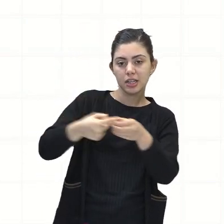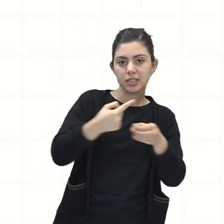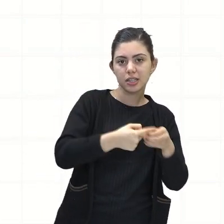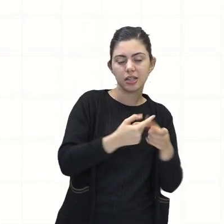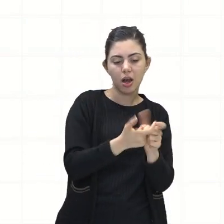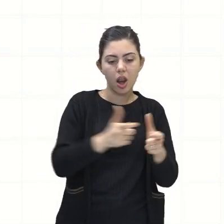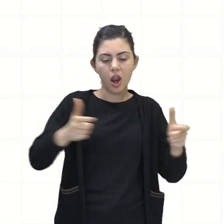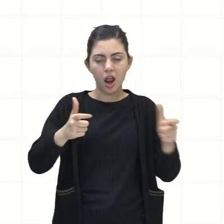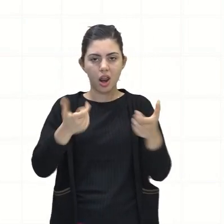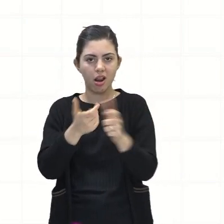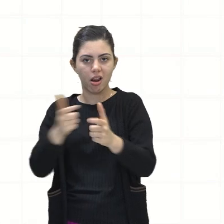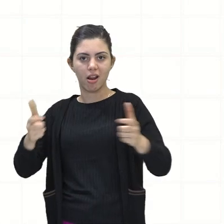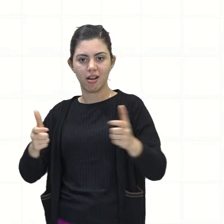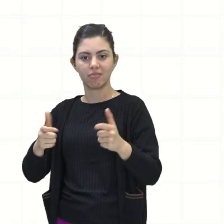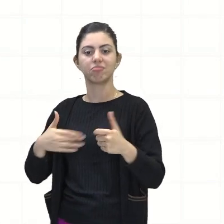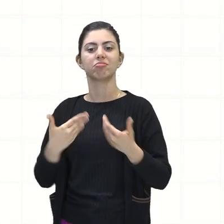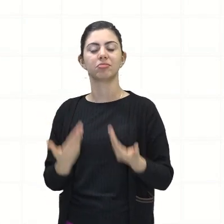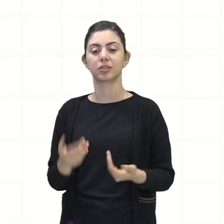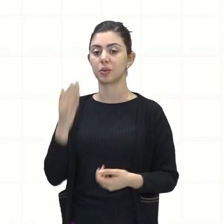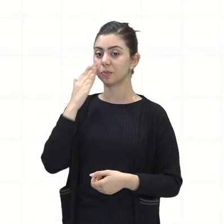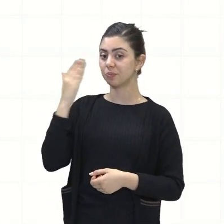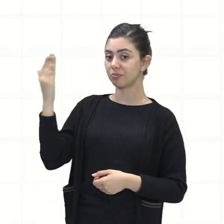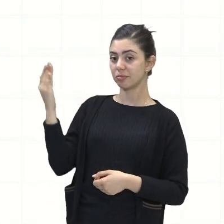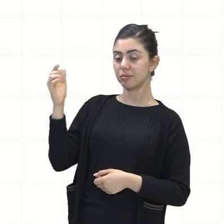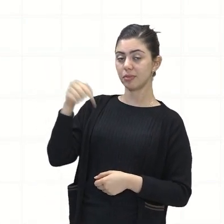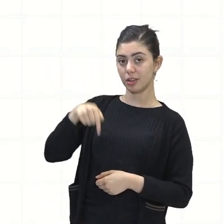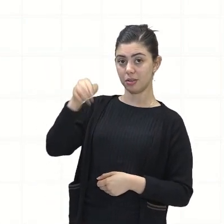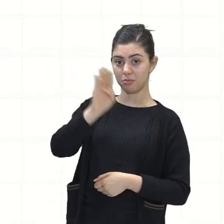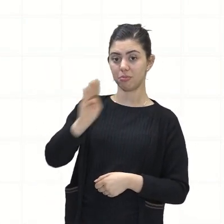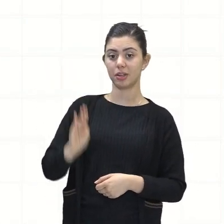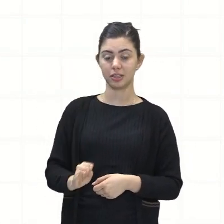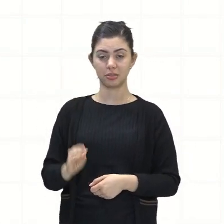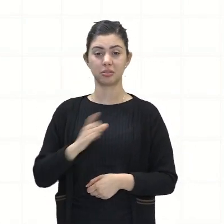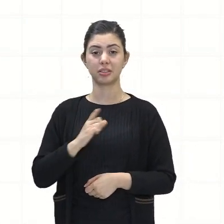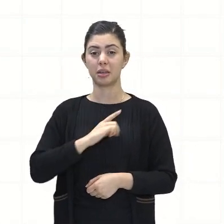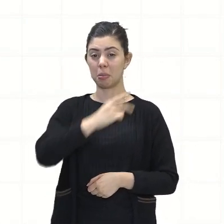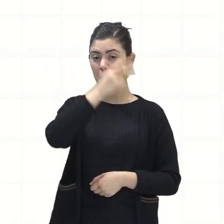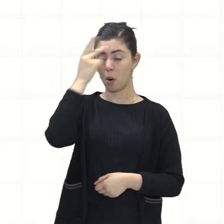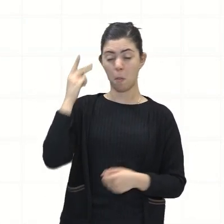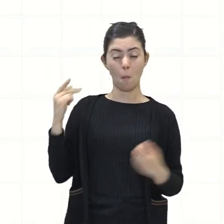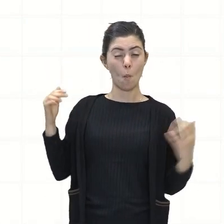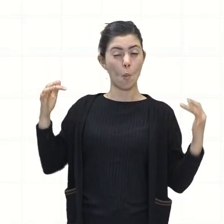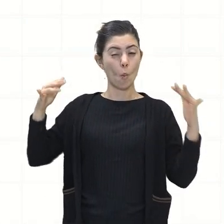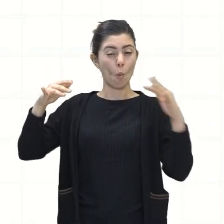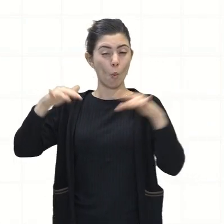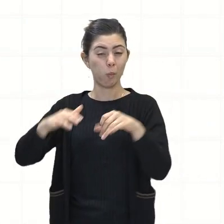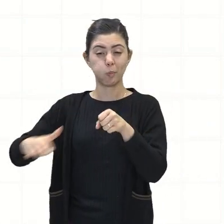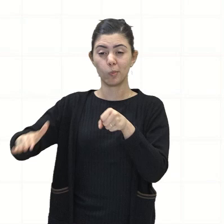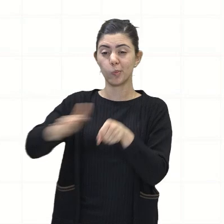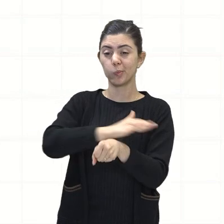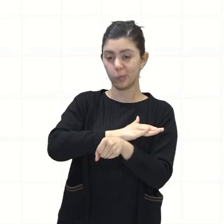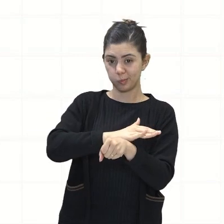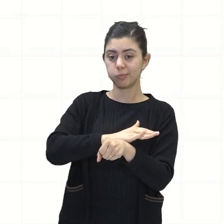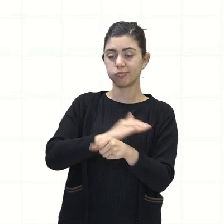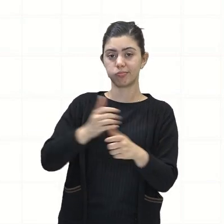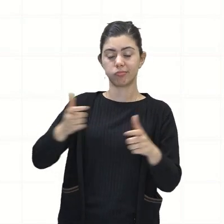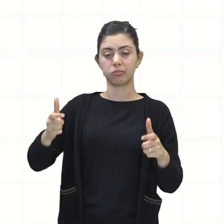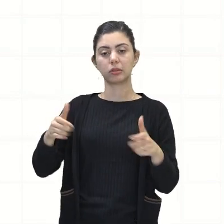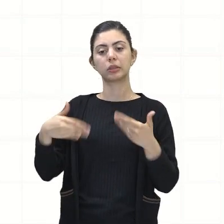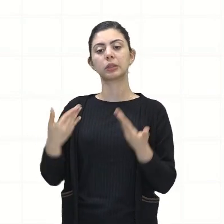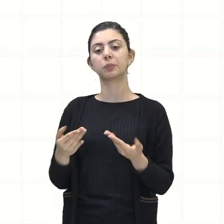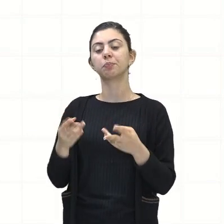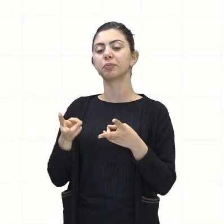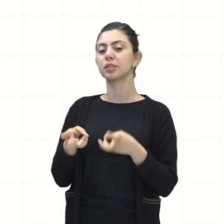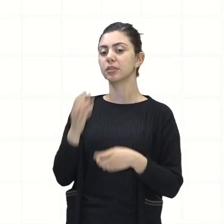ao redor. Então essa parte do Brasil aqui concentra uma quantidade de pessoas muito grande. Quando a gente olha